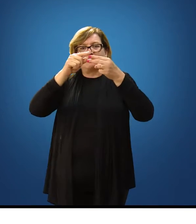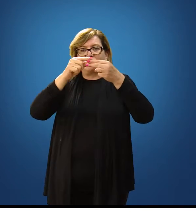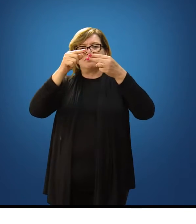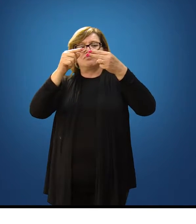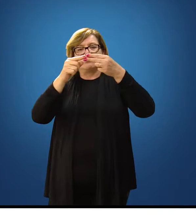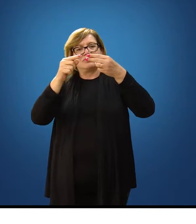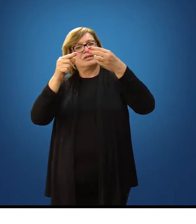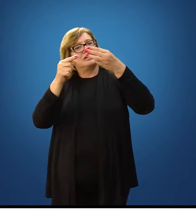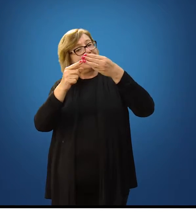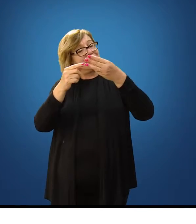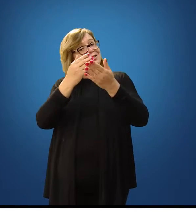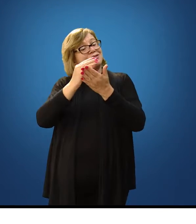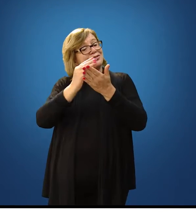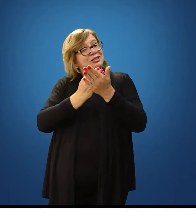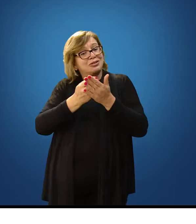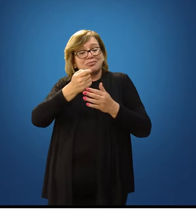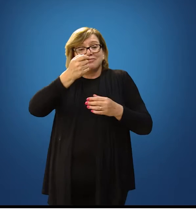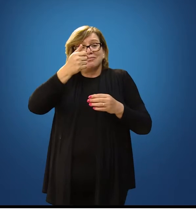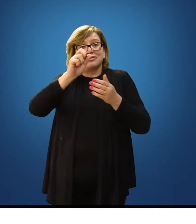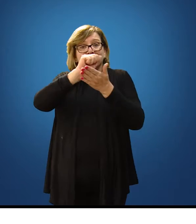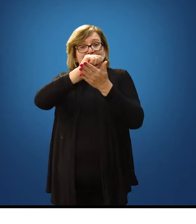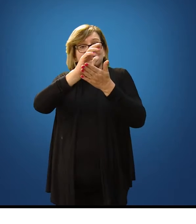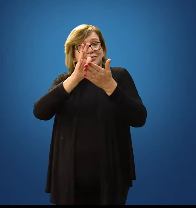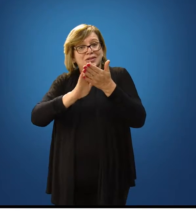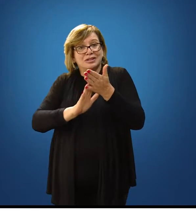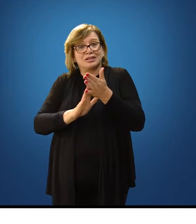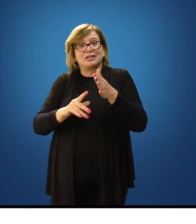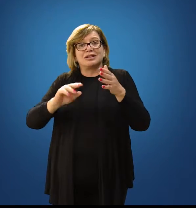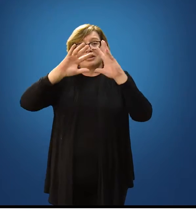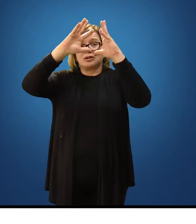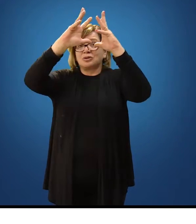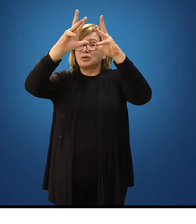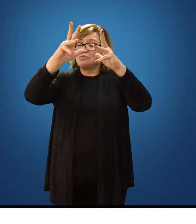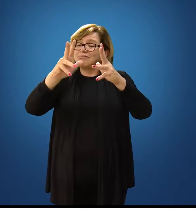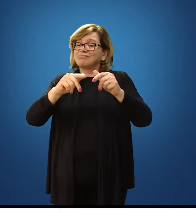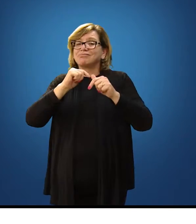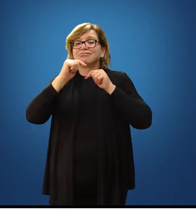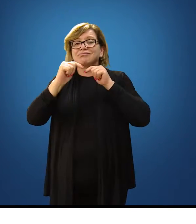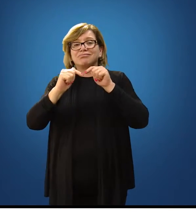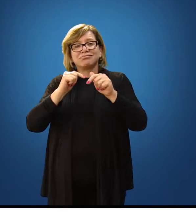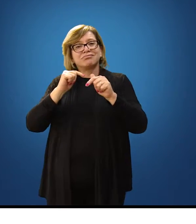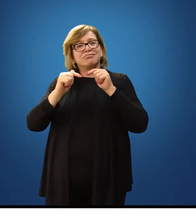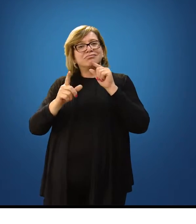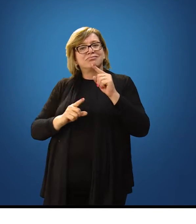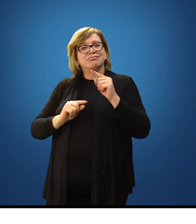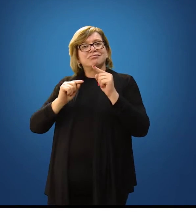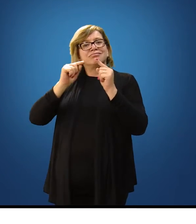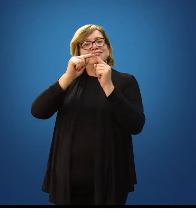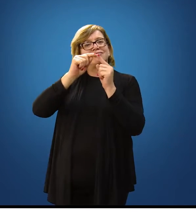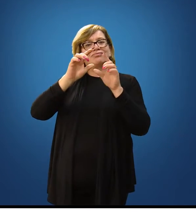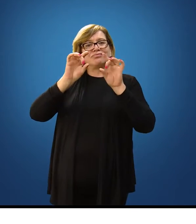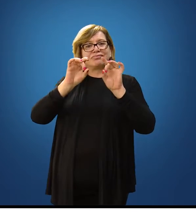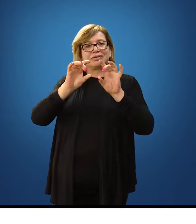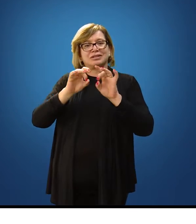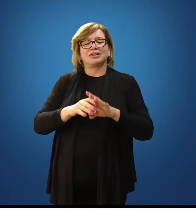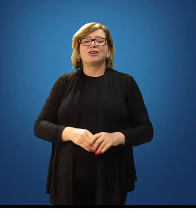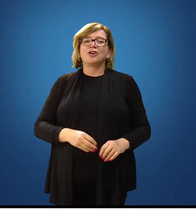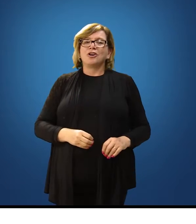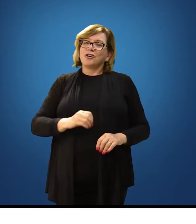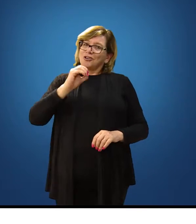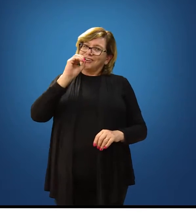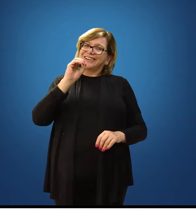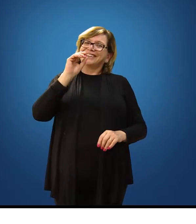cada um em uma pequena atividade do todo do seu trabalho em termos de objetivos específicos. Tá